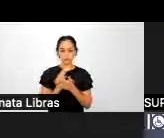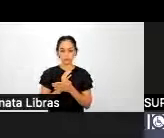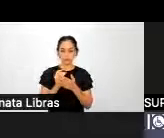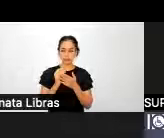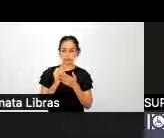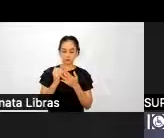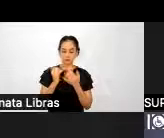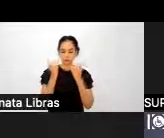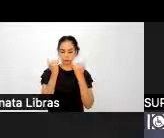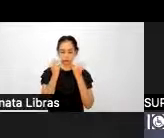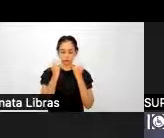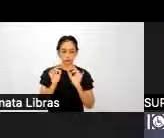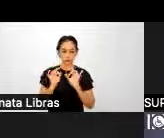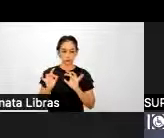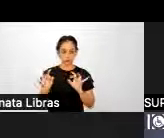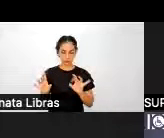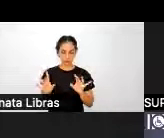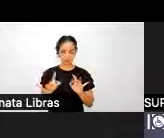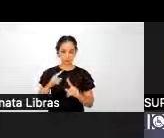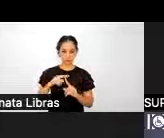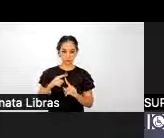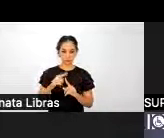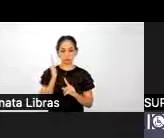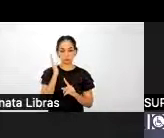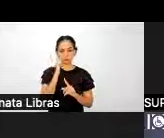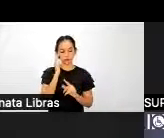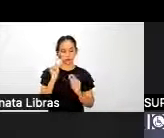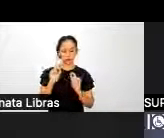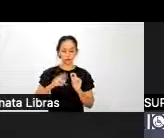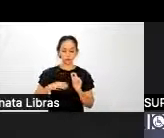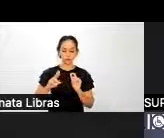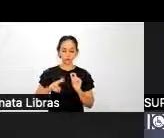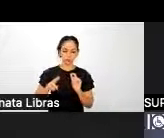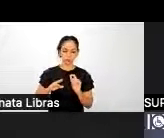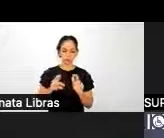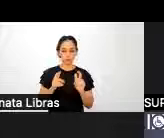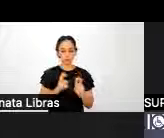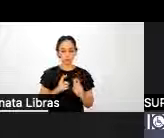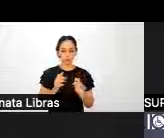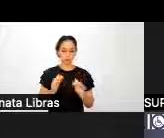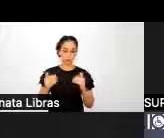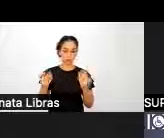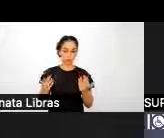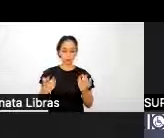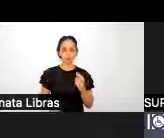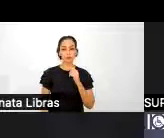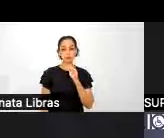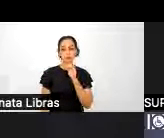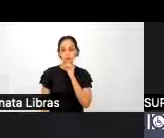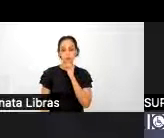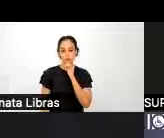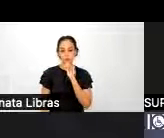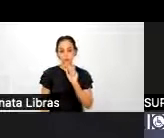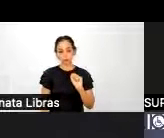cada uma das categorias, para entender o que era mais usado, onde e quando. Então, por exemplo, 8 de